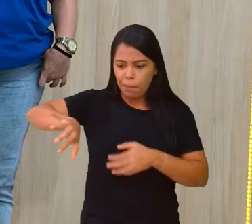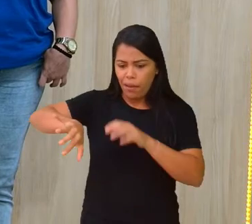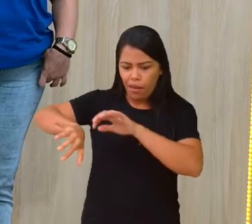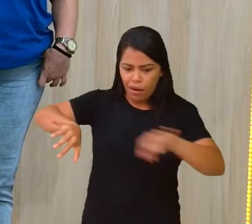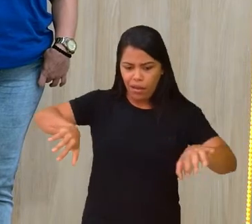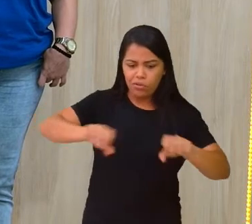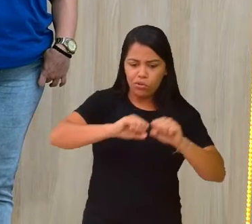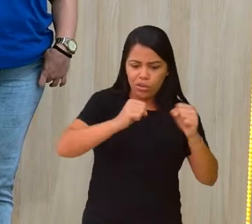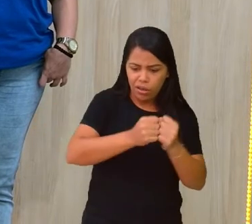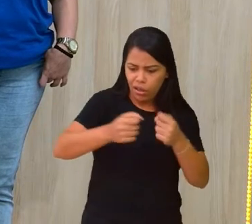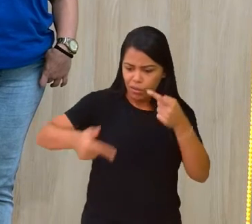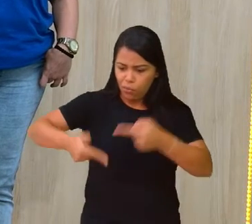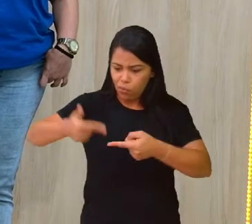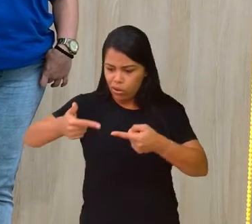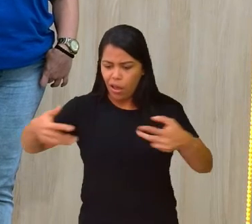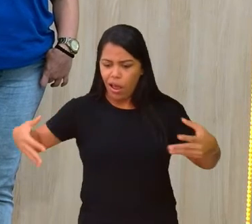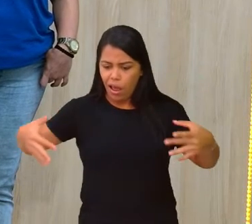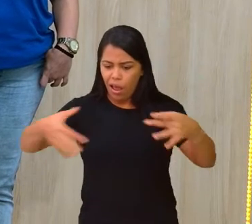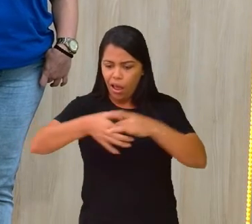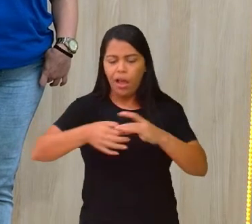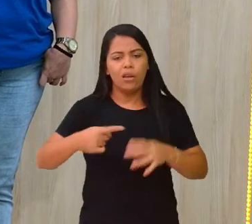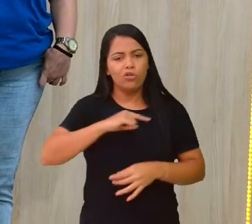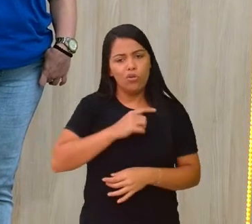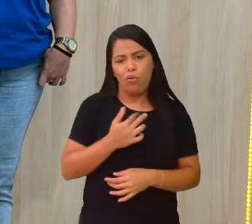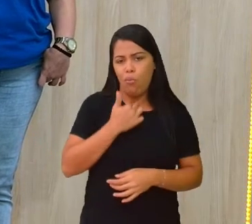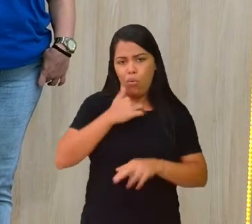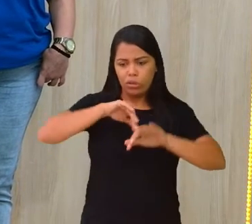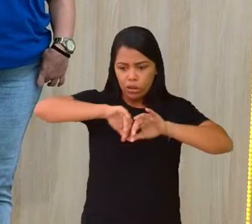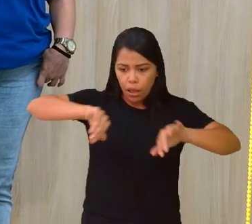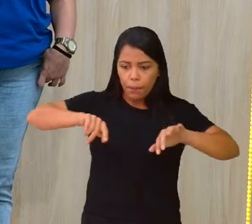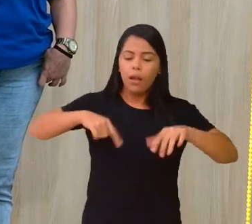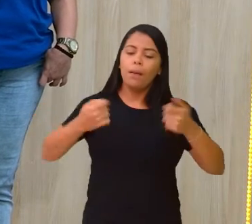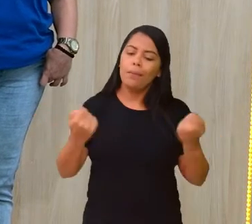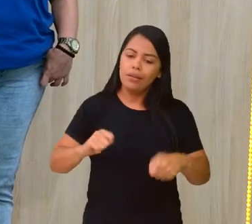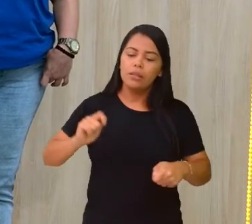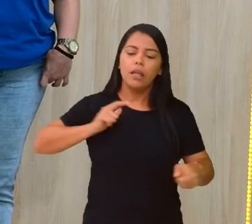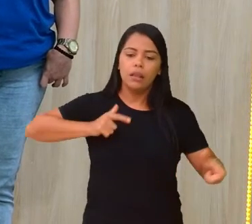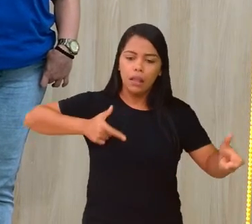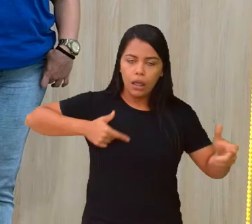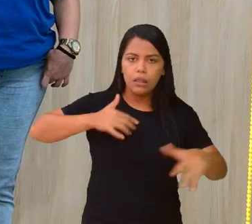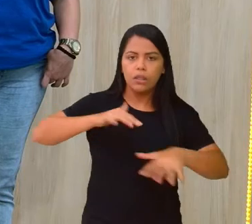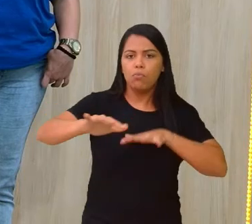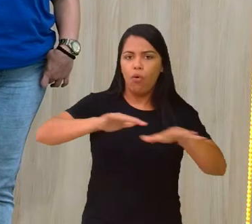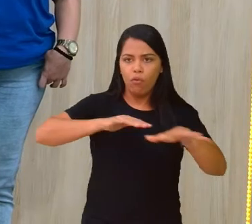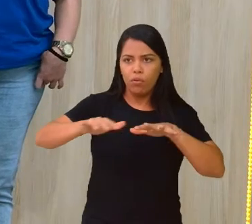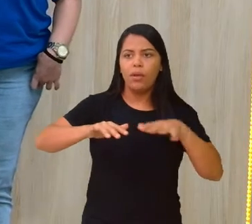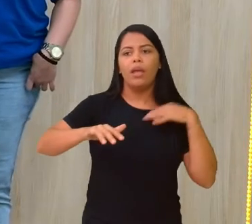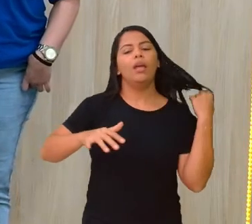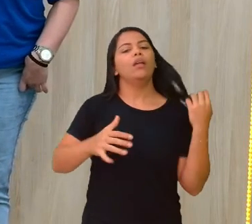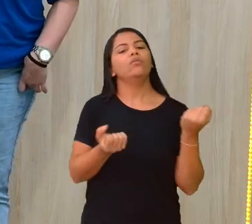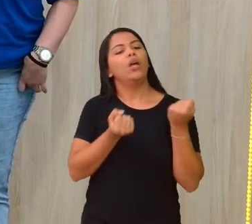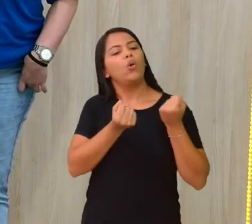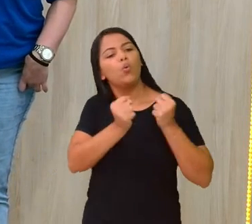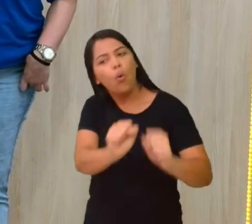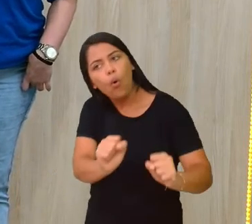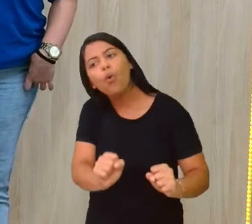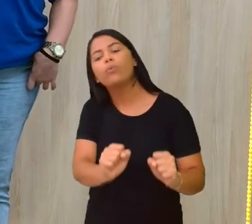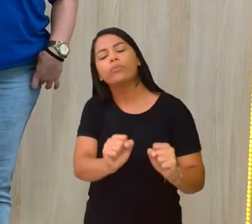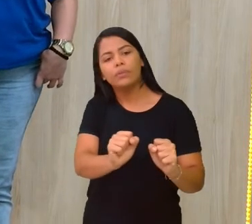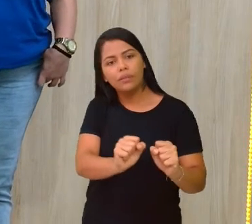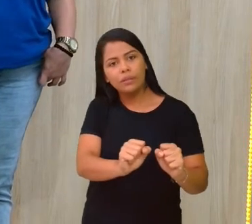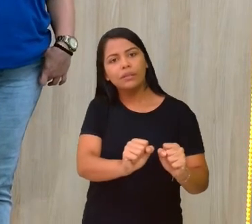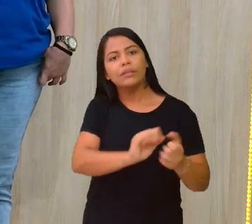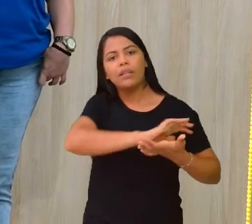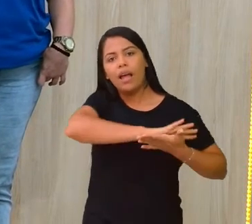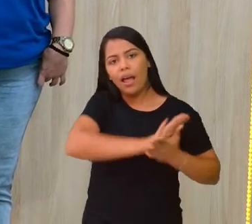Então, é importante que haja, né, esses movimentos antirracistas no Brasil, né, vem quebrando aí o